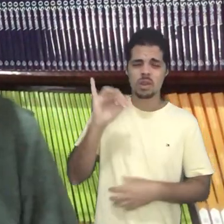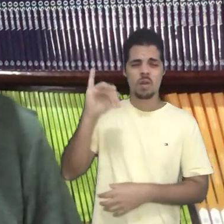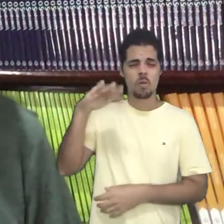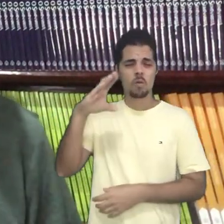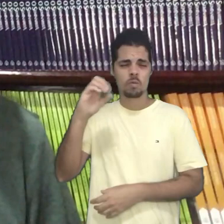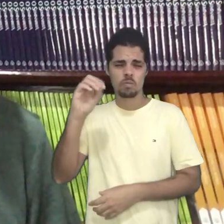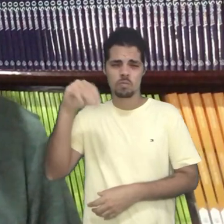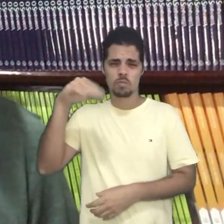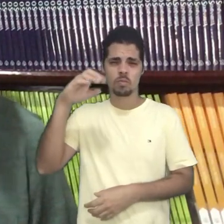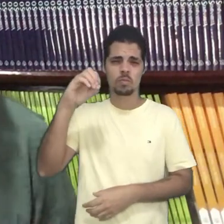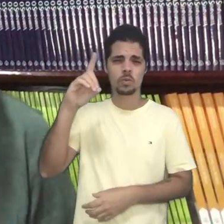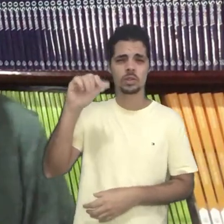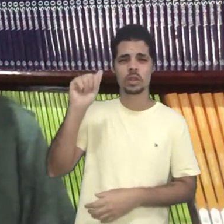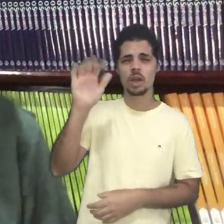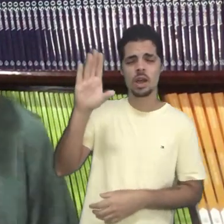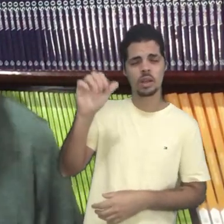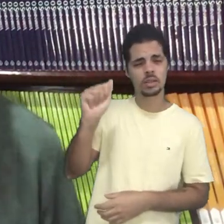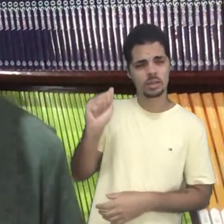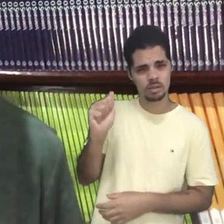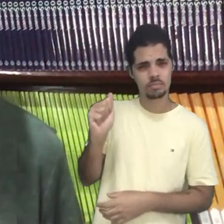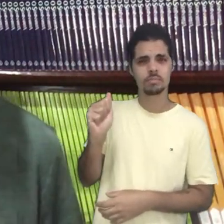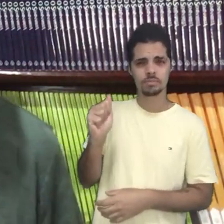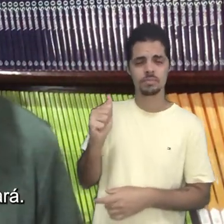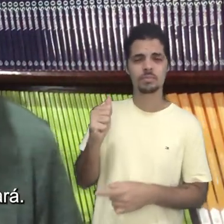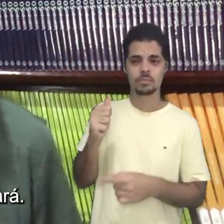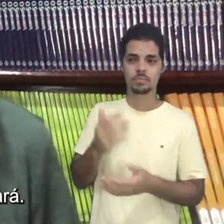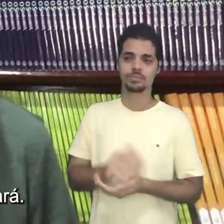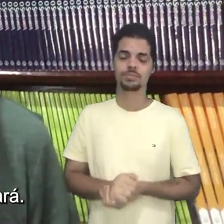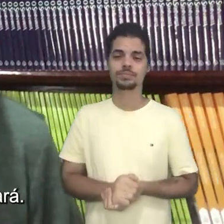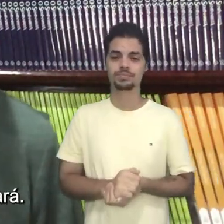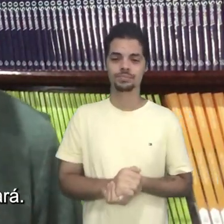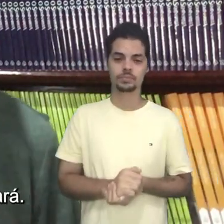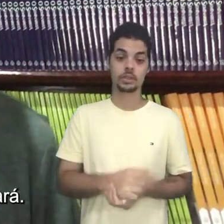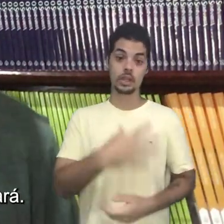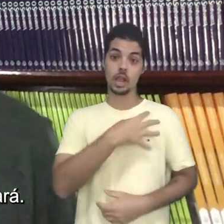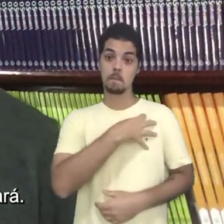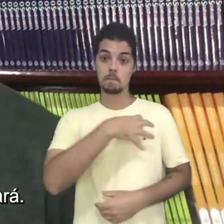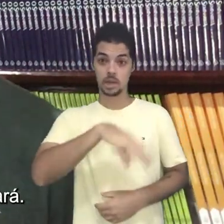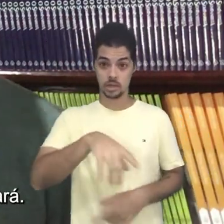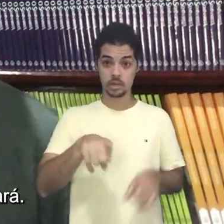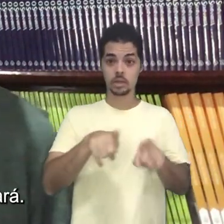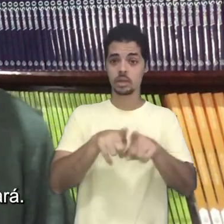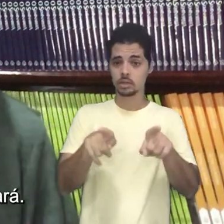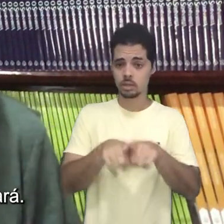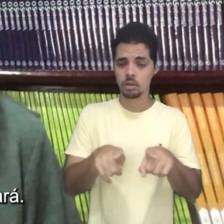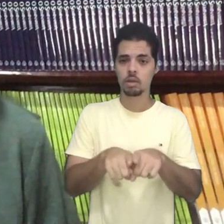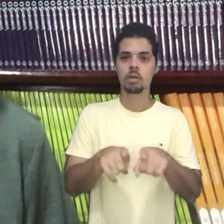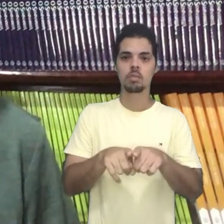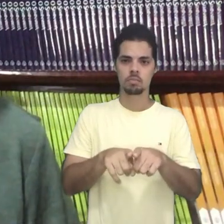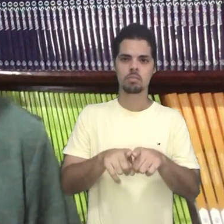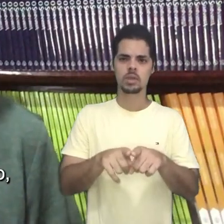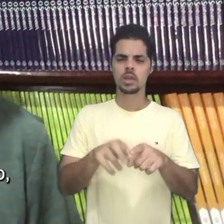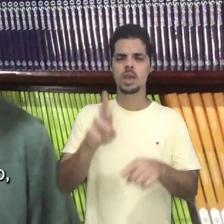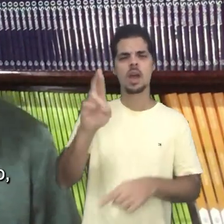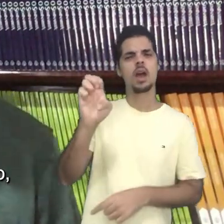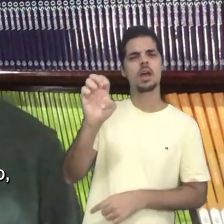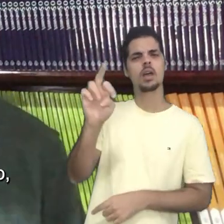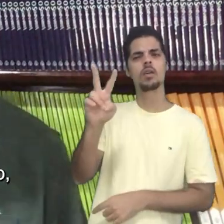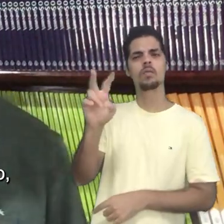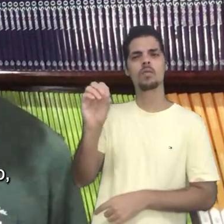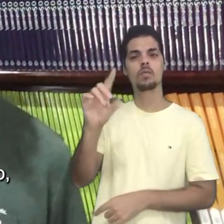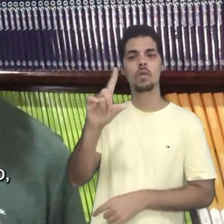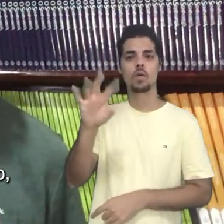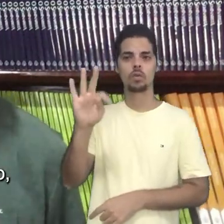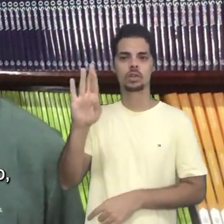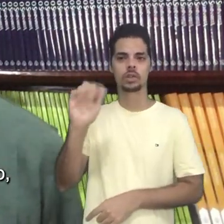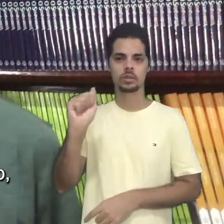recorreram a revoltas populares. Nós temos então a cabanagem no estado do Pará, nós temos a balaiada